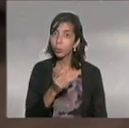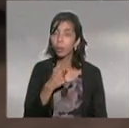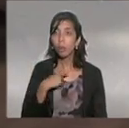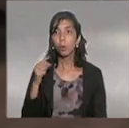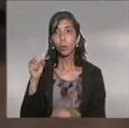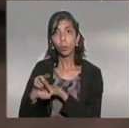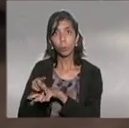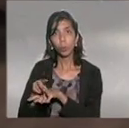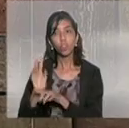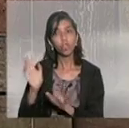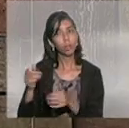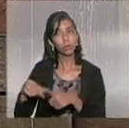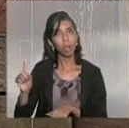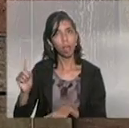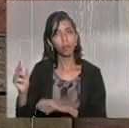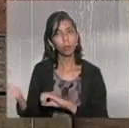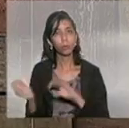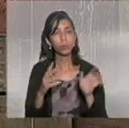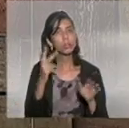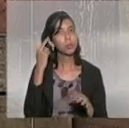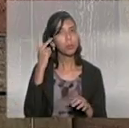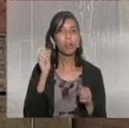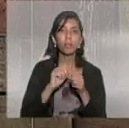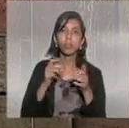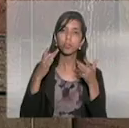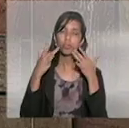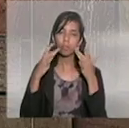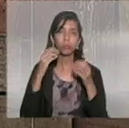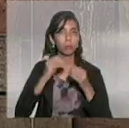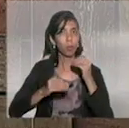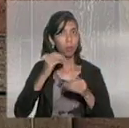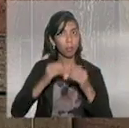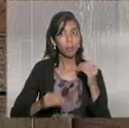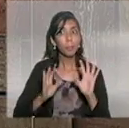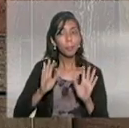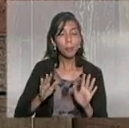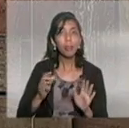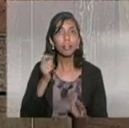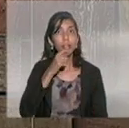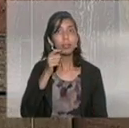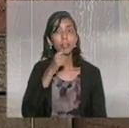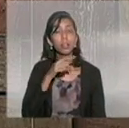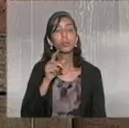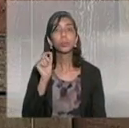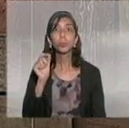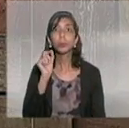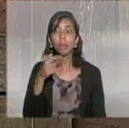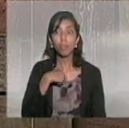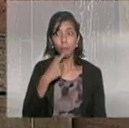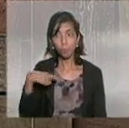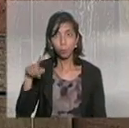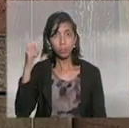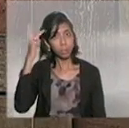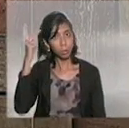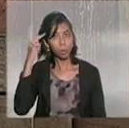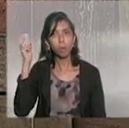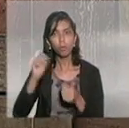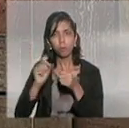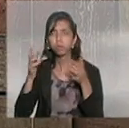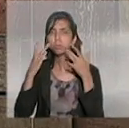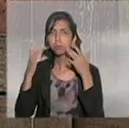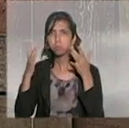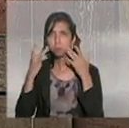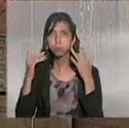quando eu entrei na patinação, ela já não estava, ela já estava em São Paulo, fazendo teatro, fazendo novela. Mas a coincidência foi que eu fui para São Paulo para fazer essa peça